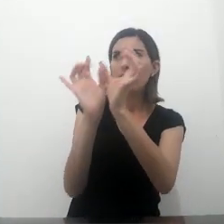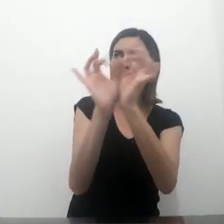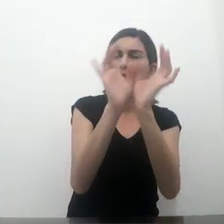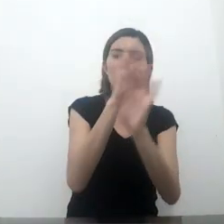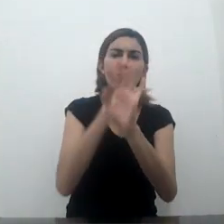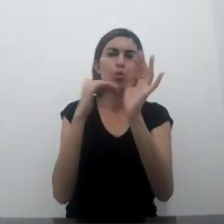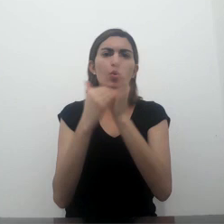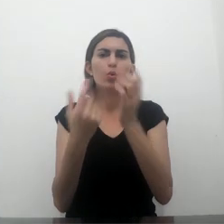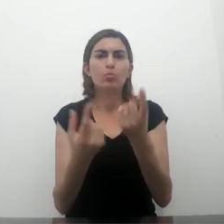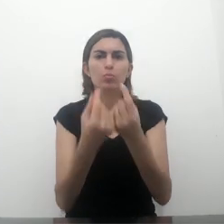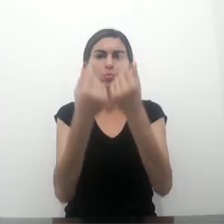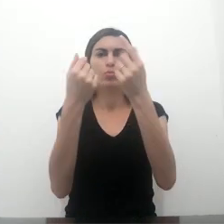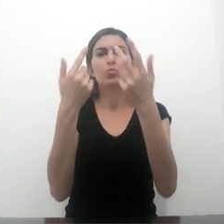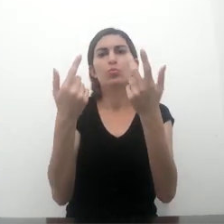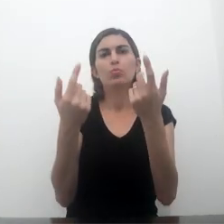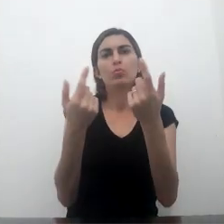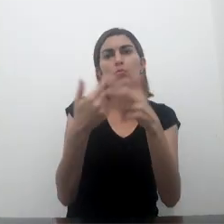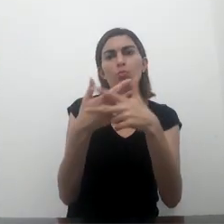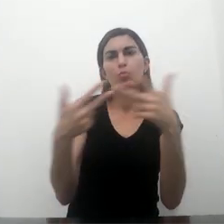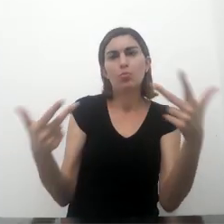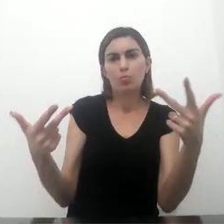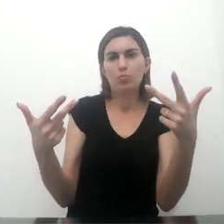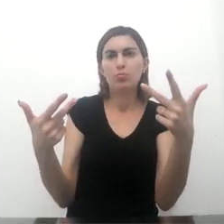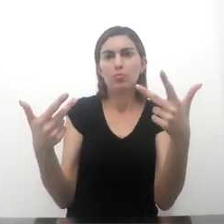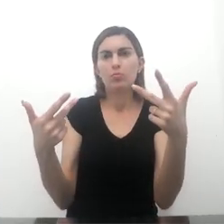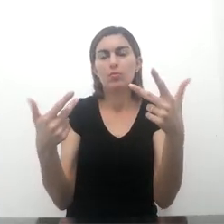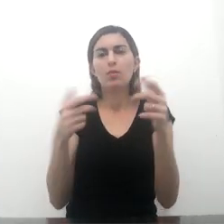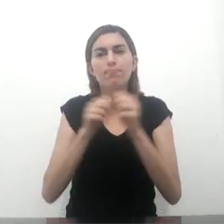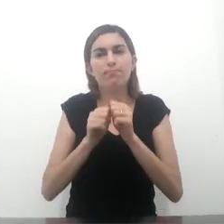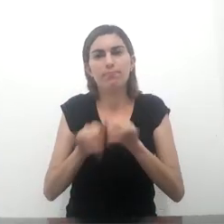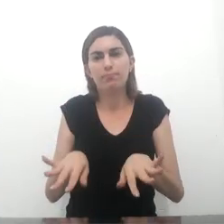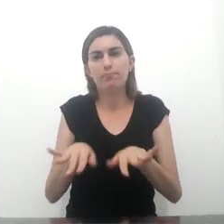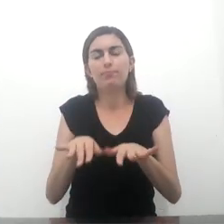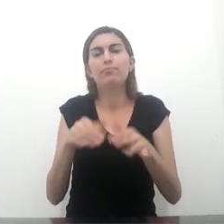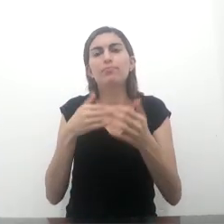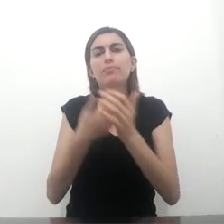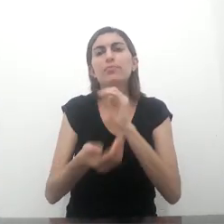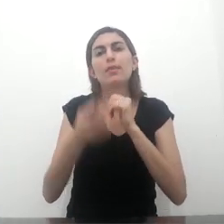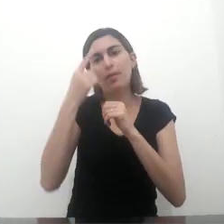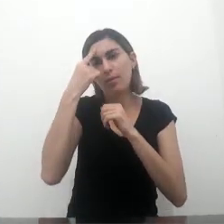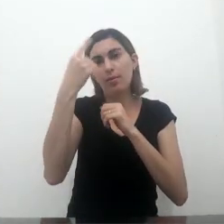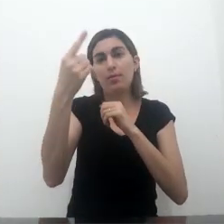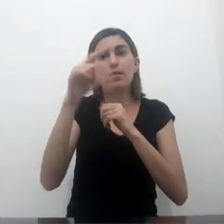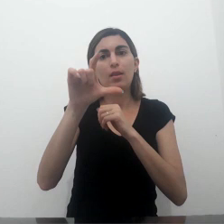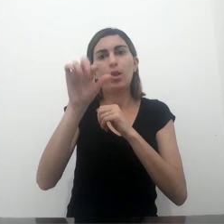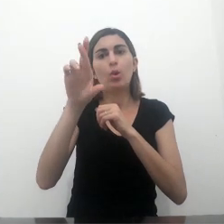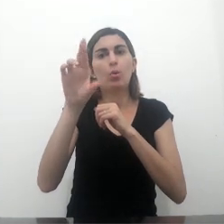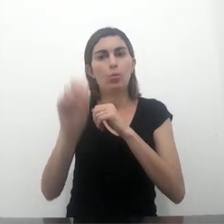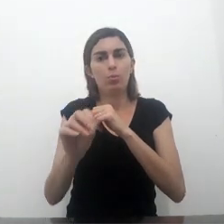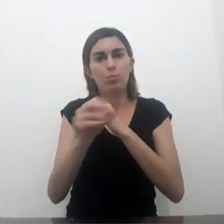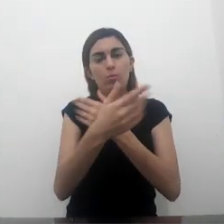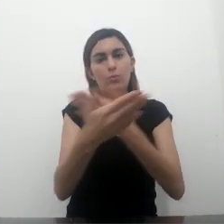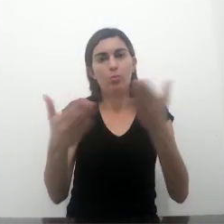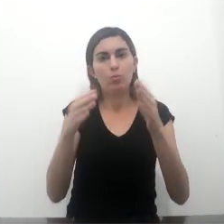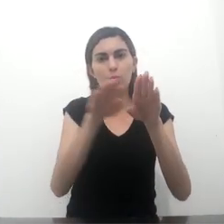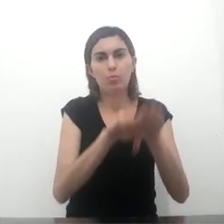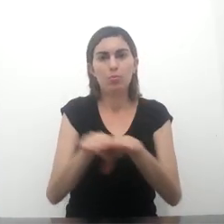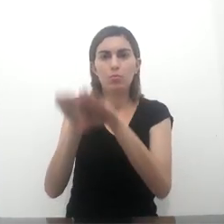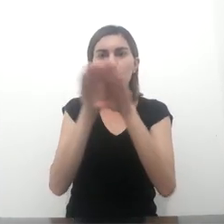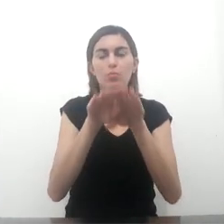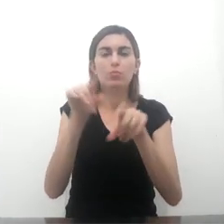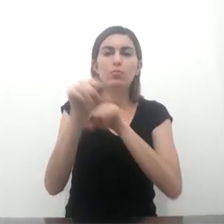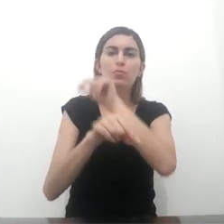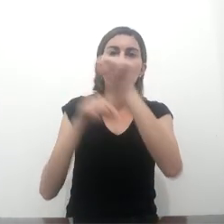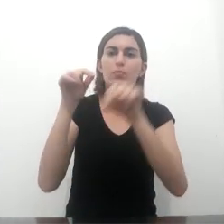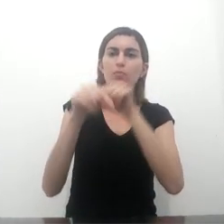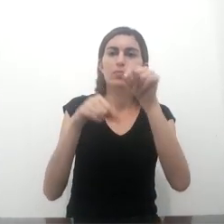vendas todos os custos e despesas. Então vamos ter a ideia de lucro como sendo a igualdade